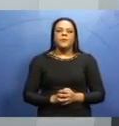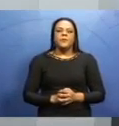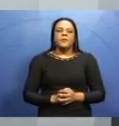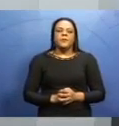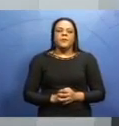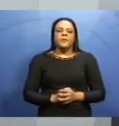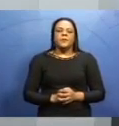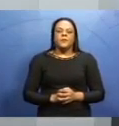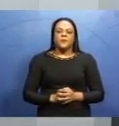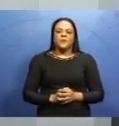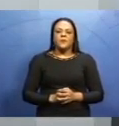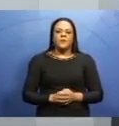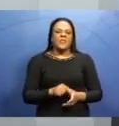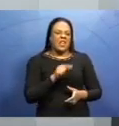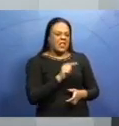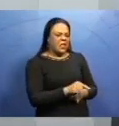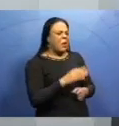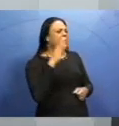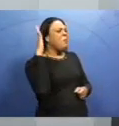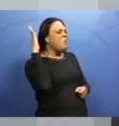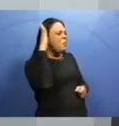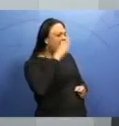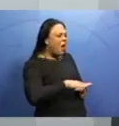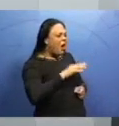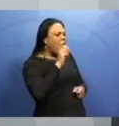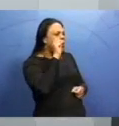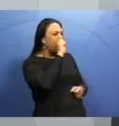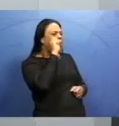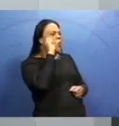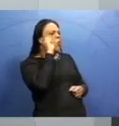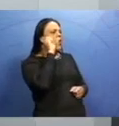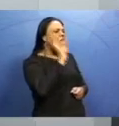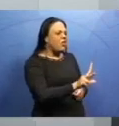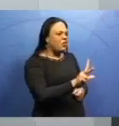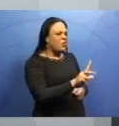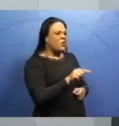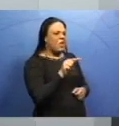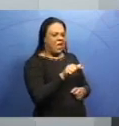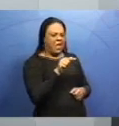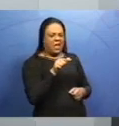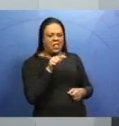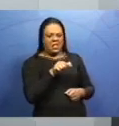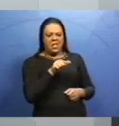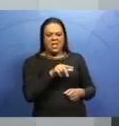Muito bem, ela é maldosa e astuta. Na verdade, ela queria passar o corvo para trás, não é mesmo?